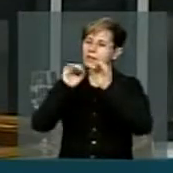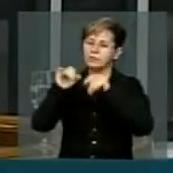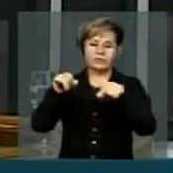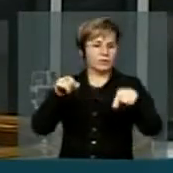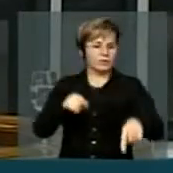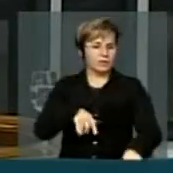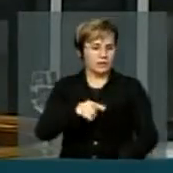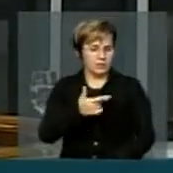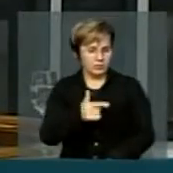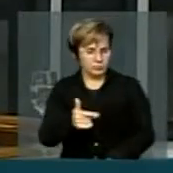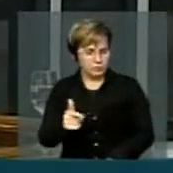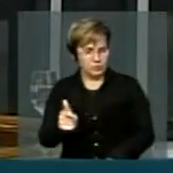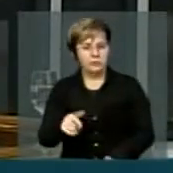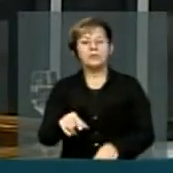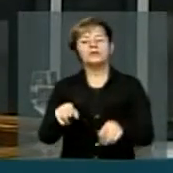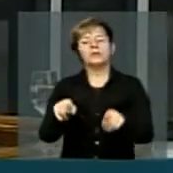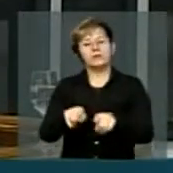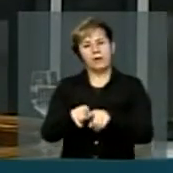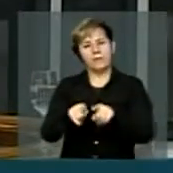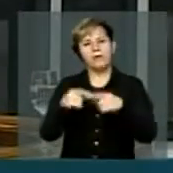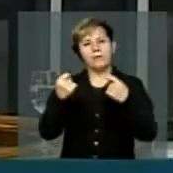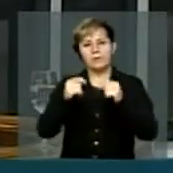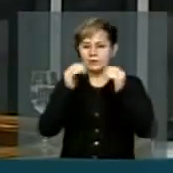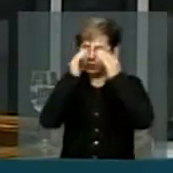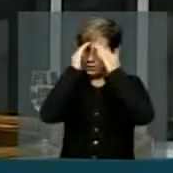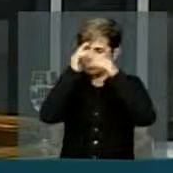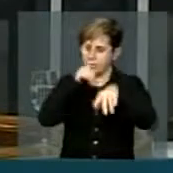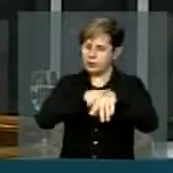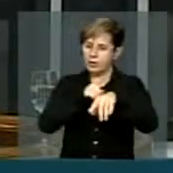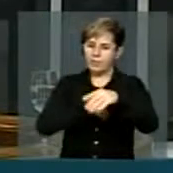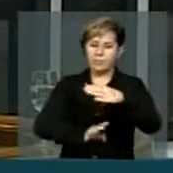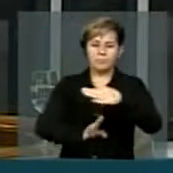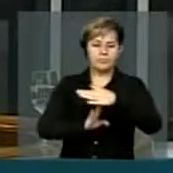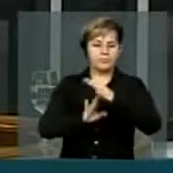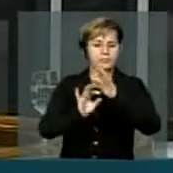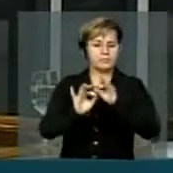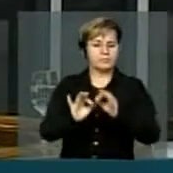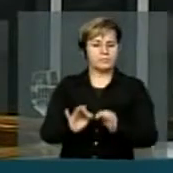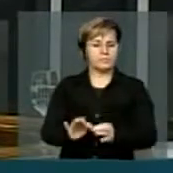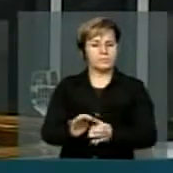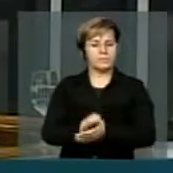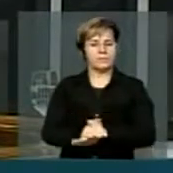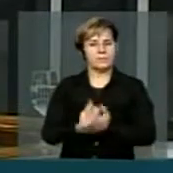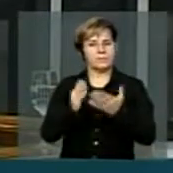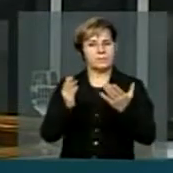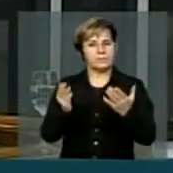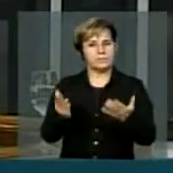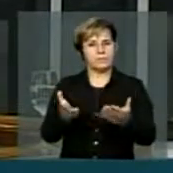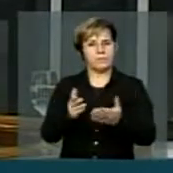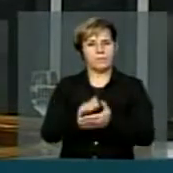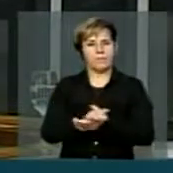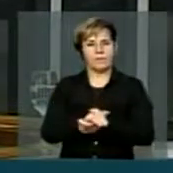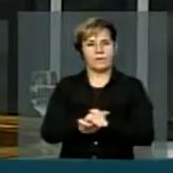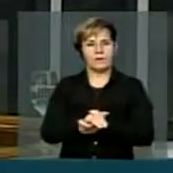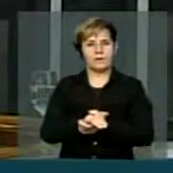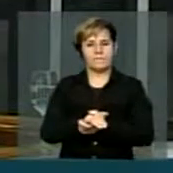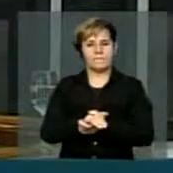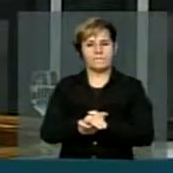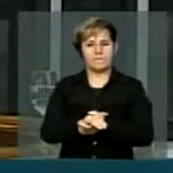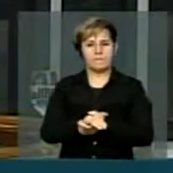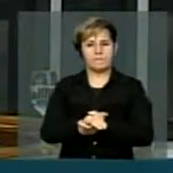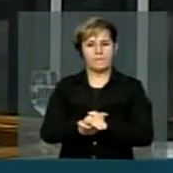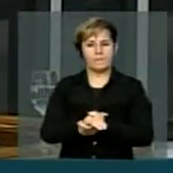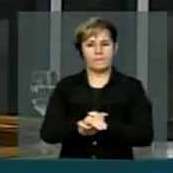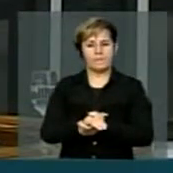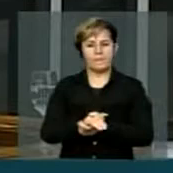foi colocado, eu acho até que é preciso mais rigor nessa questão, e essa é a postura que sempre é